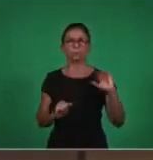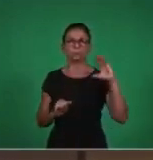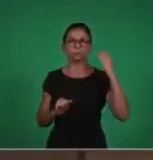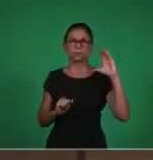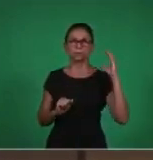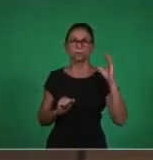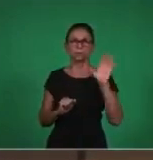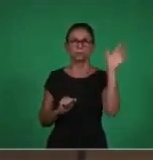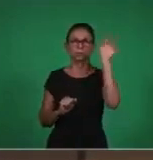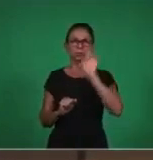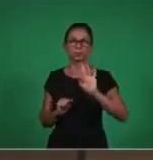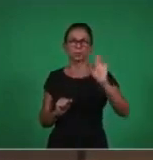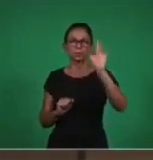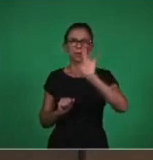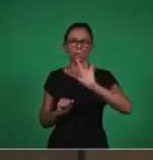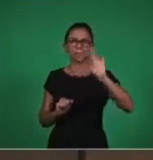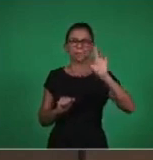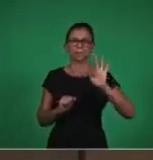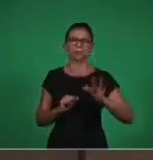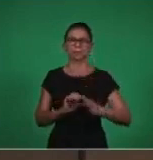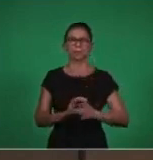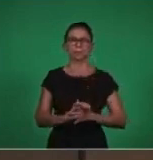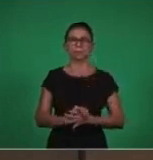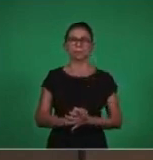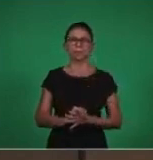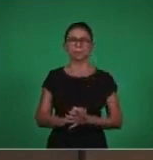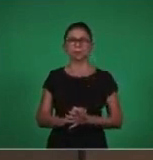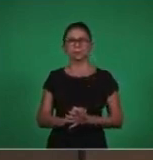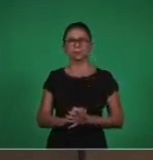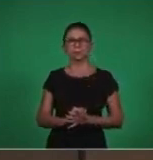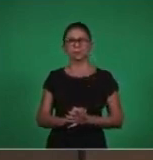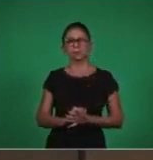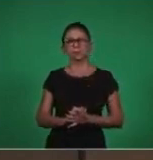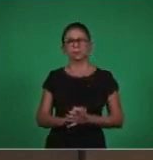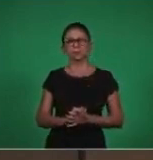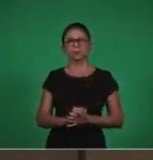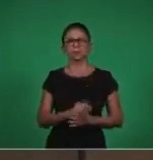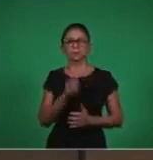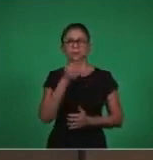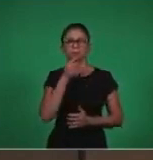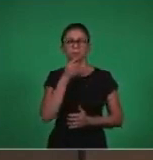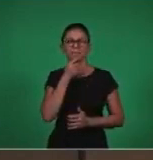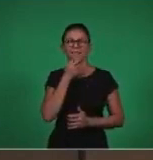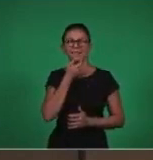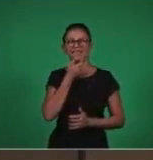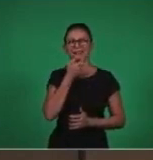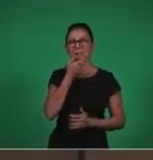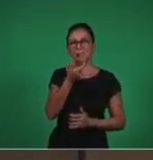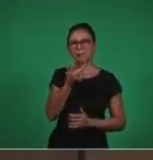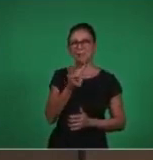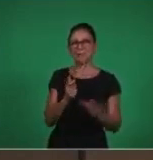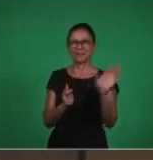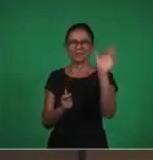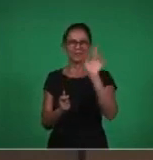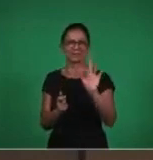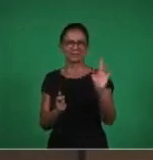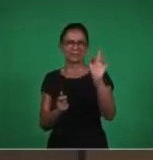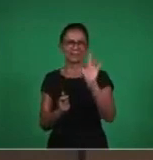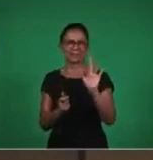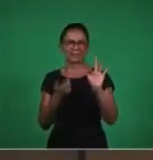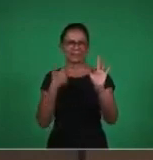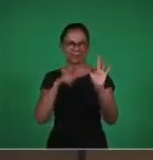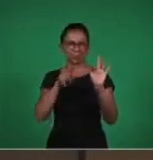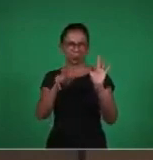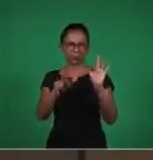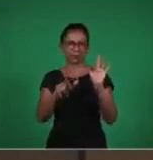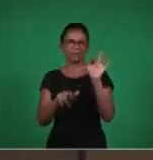recebendo os efeitos de Lavoisier lá, falando francês. Então veja aqui, é que